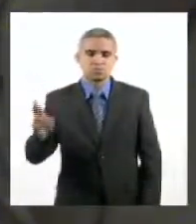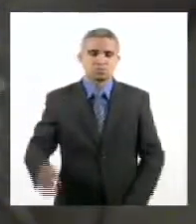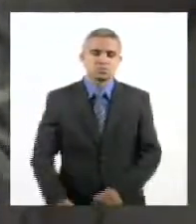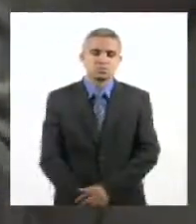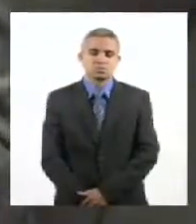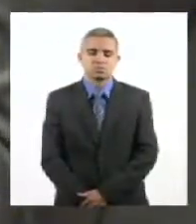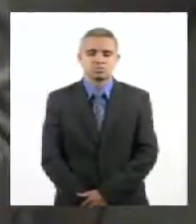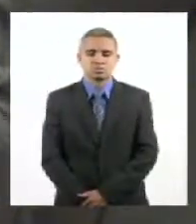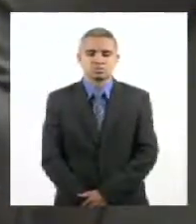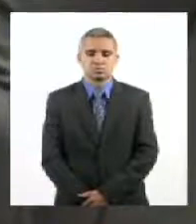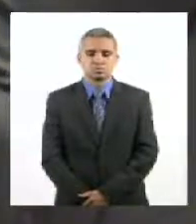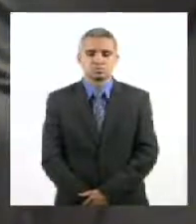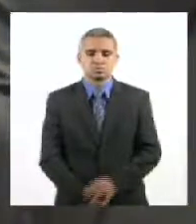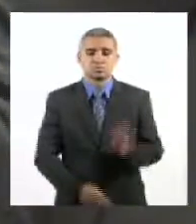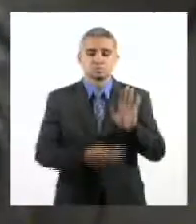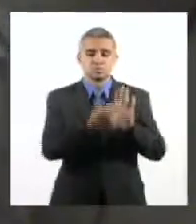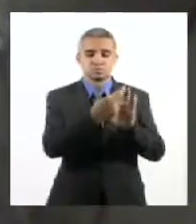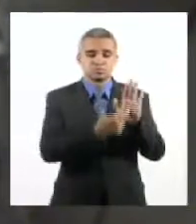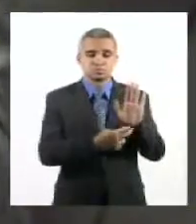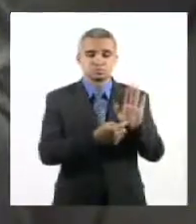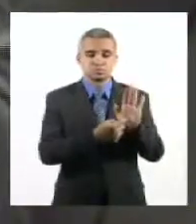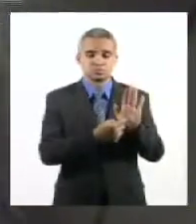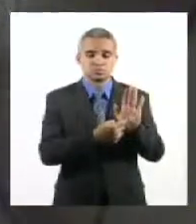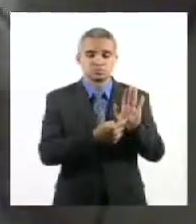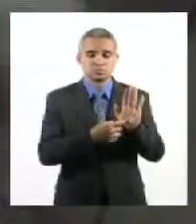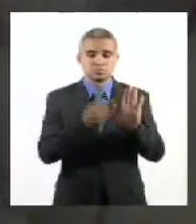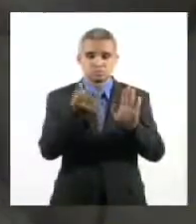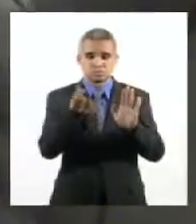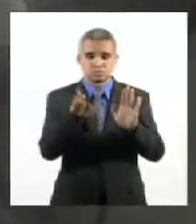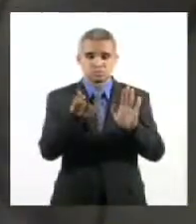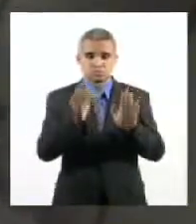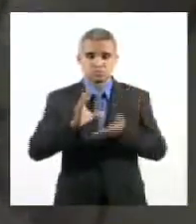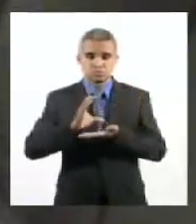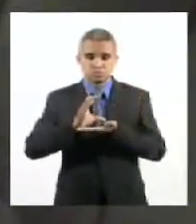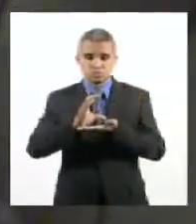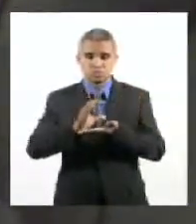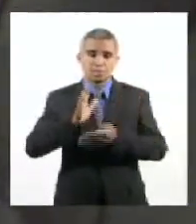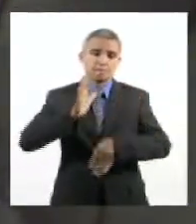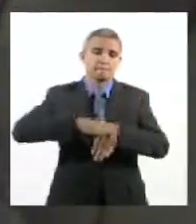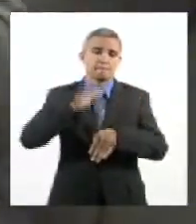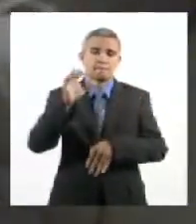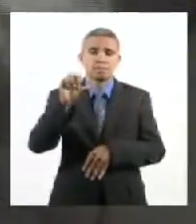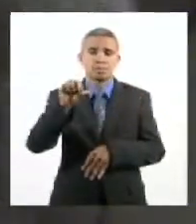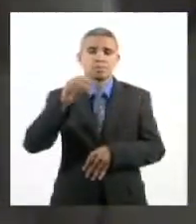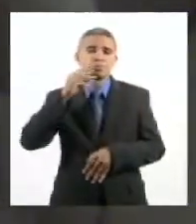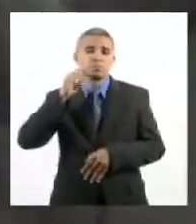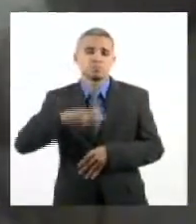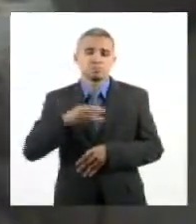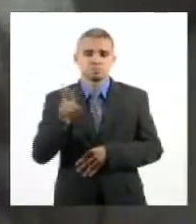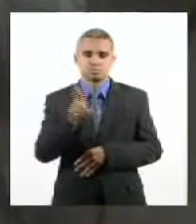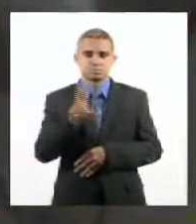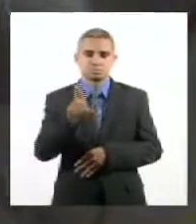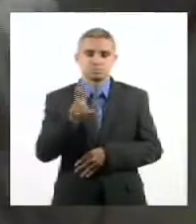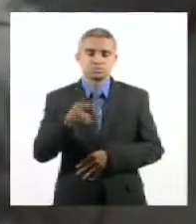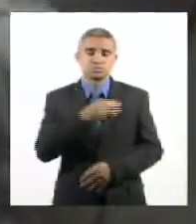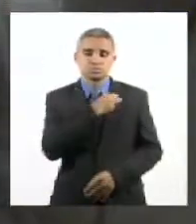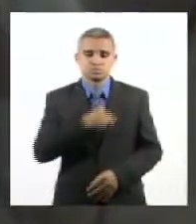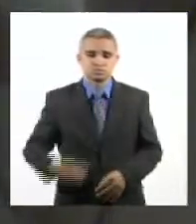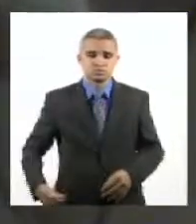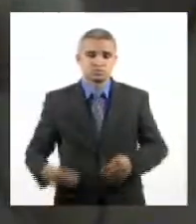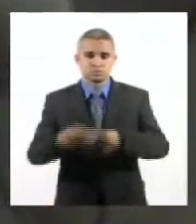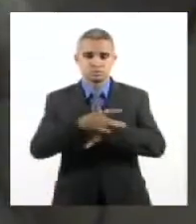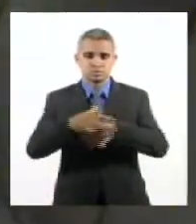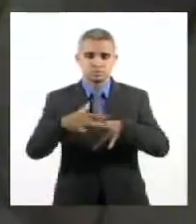9.452.823,24 reais. Esses recursos, repito, mais de 9 milhões de reais, o Ministério das Cidades